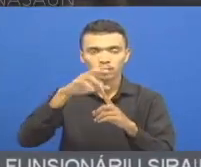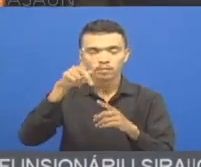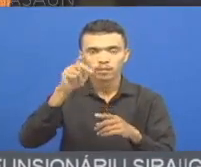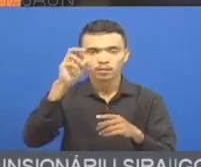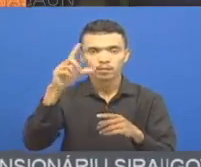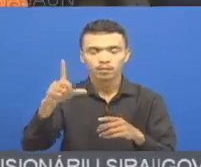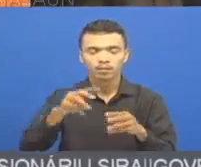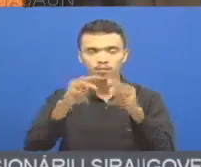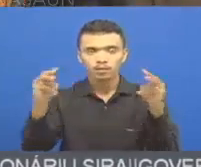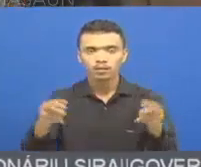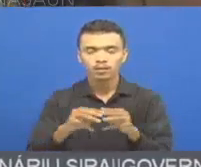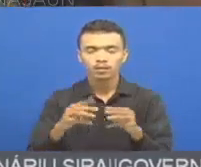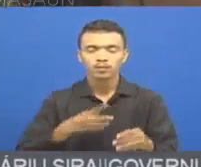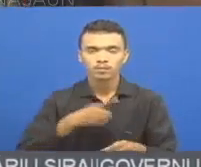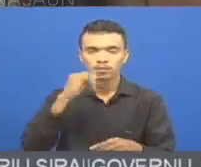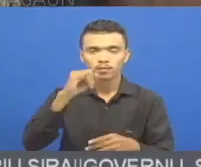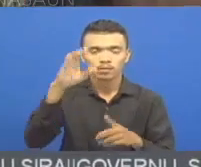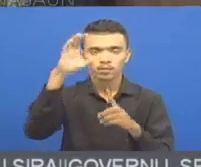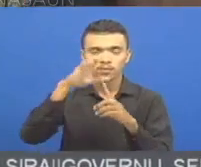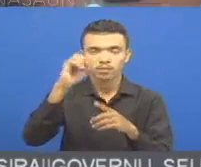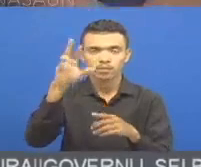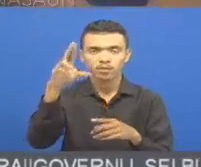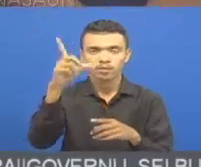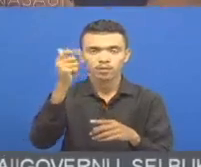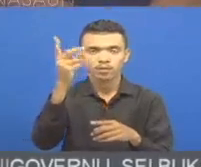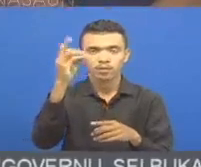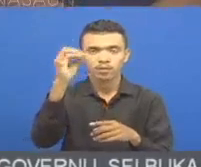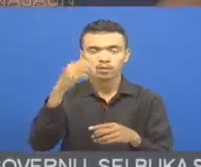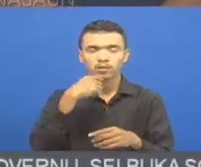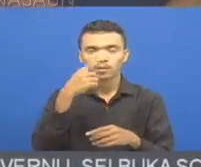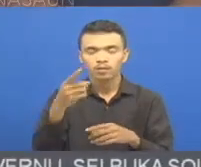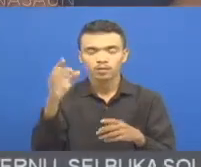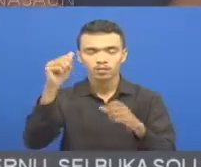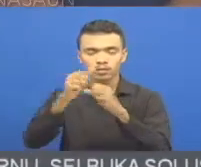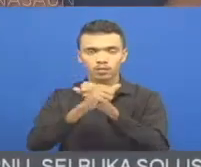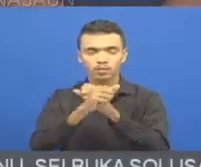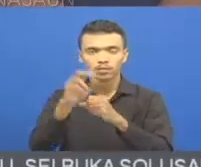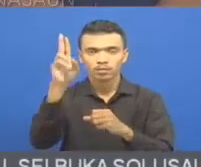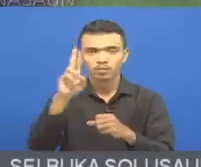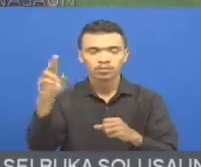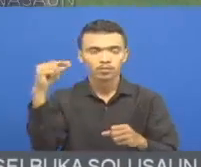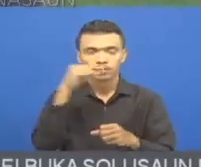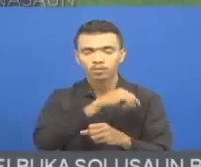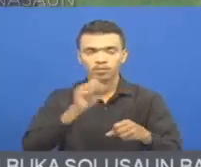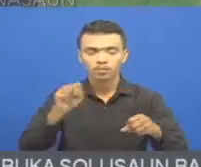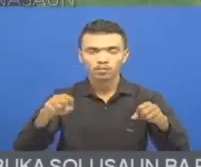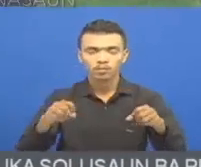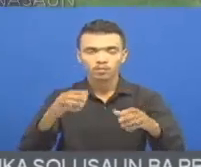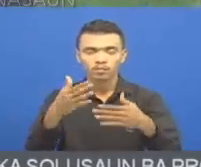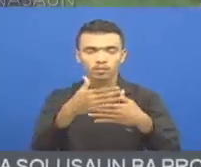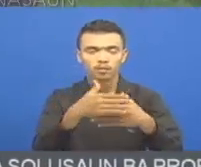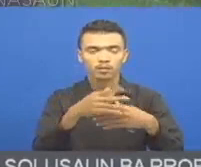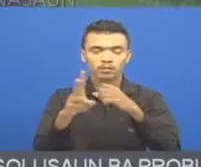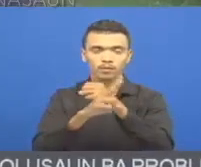Penitele município dili, superintendente chefe, Orlando Gomes Ateteng, suspeito sira usa modus, homotorizada halai besek ba